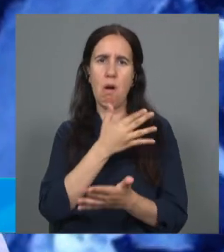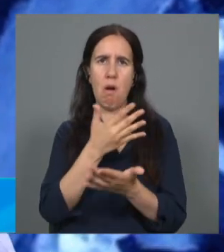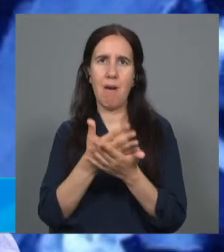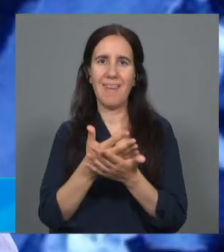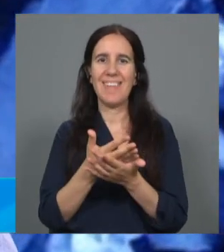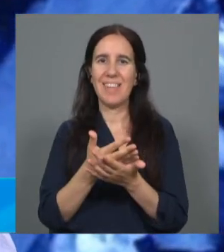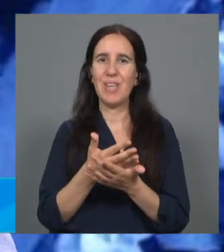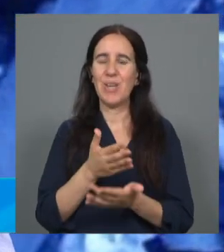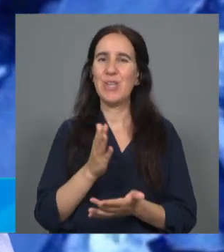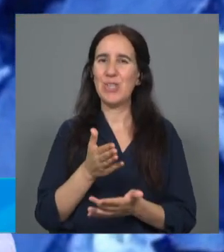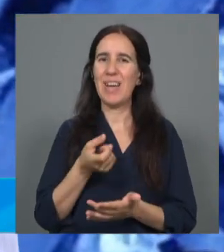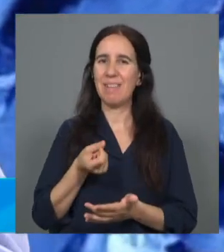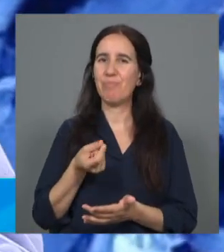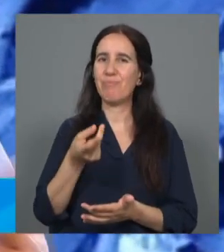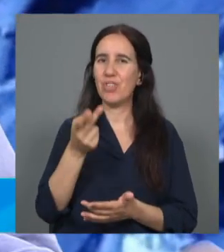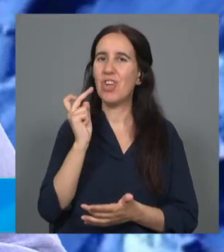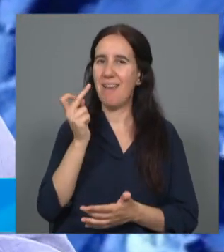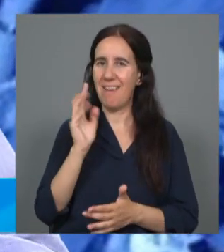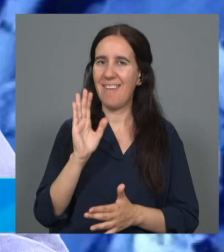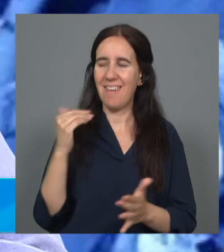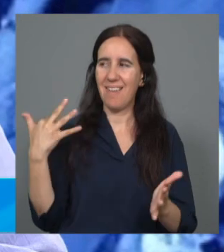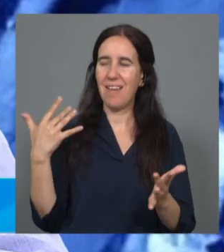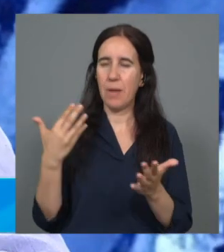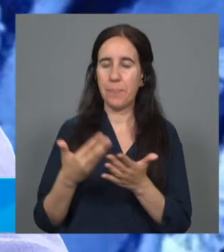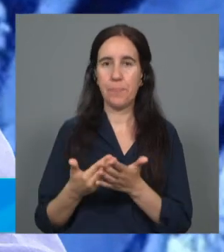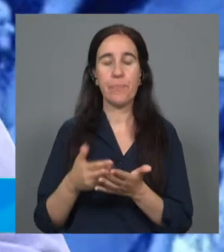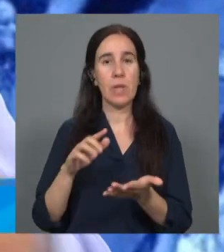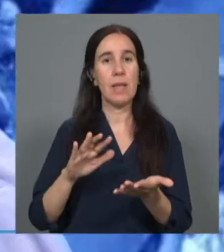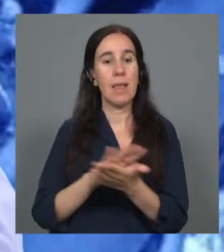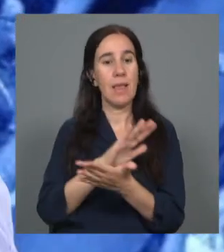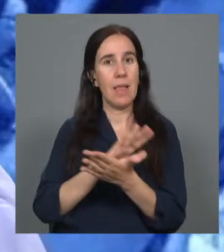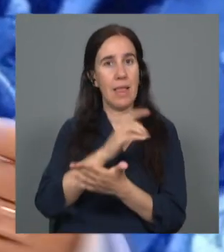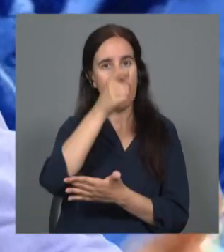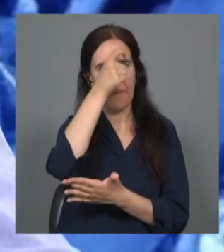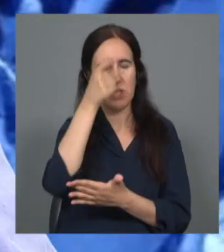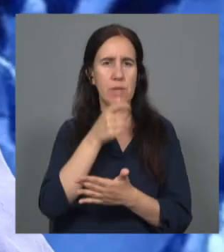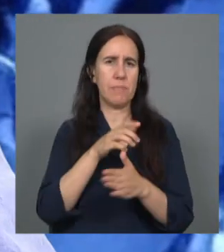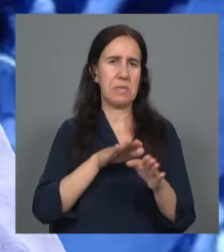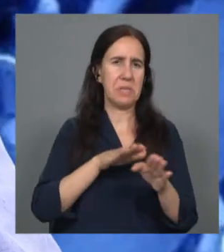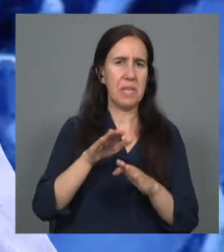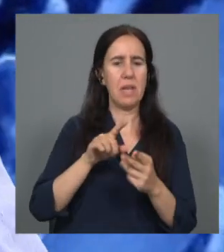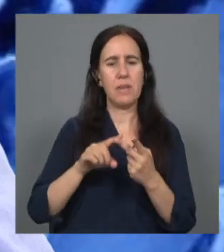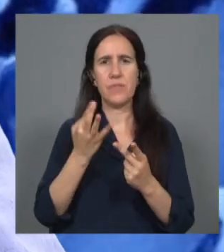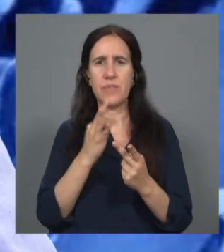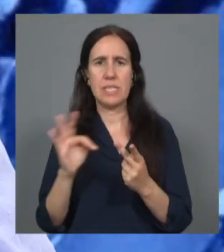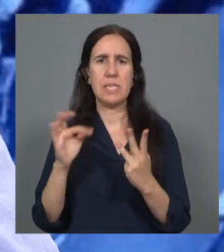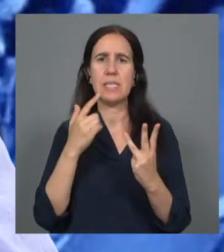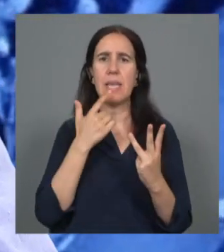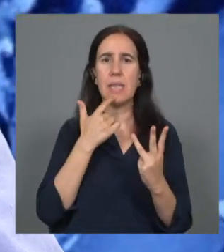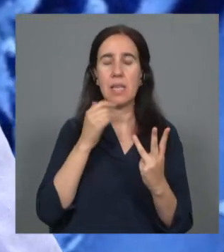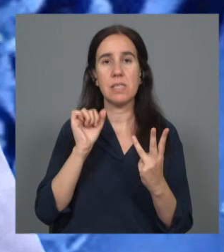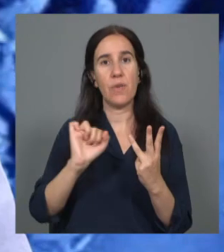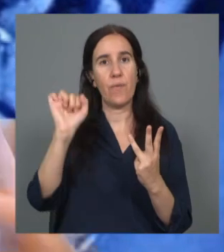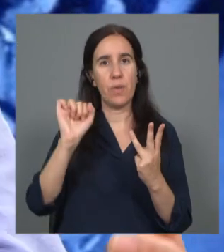uma série de anos. E o que é que a revista, tanto a italiana como a francesa, como a inglesa, como a portuguesa,